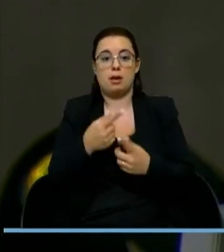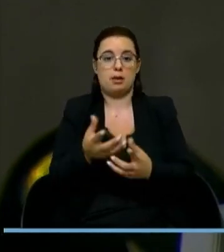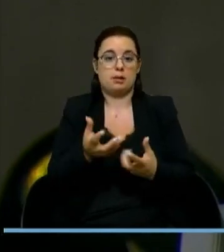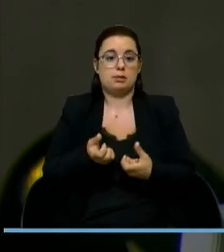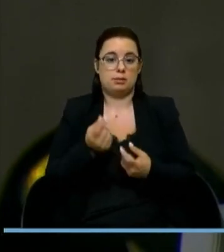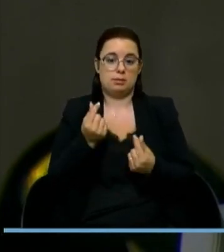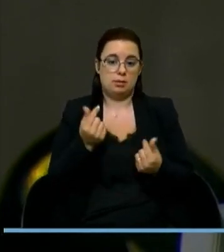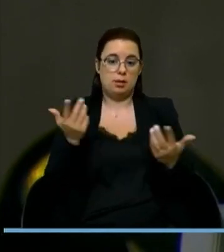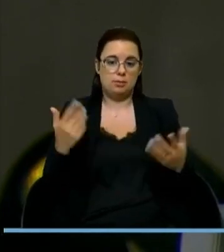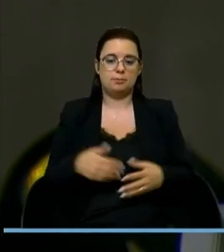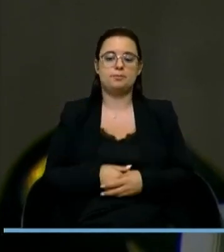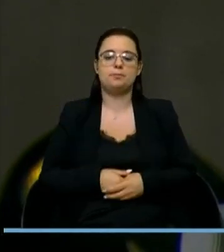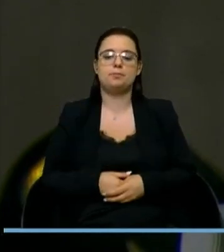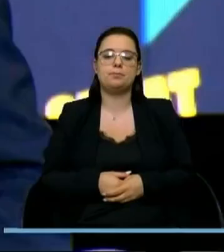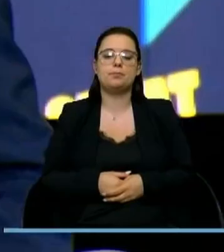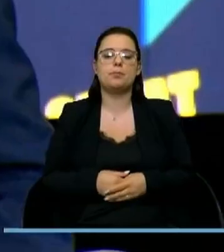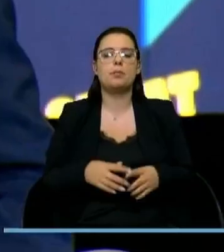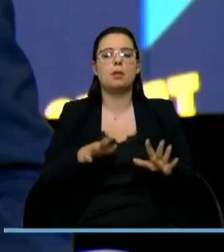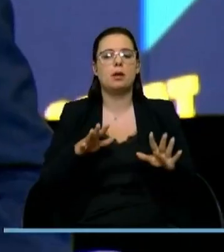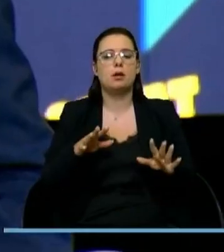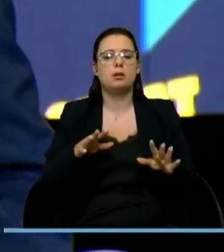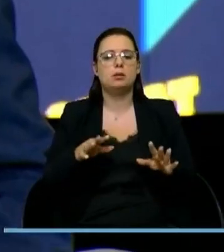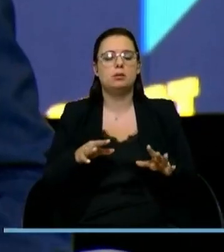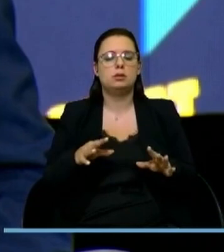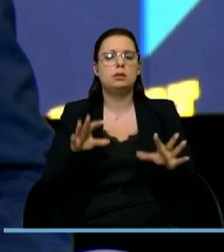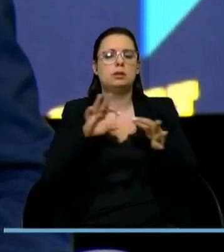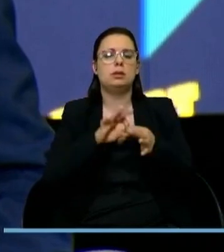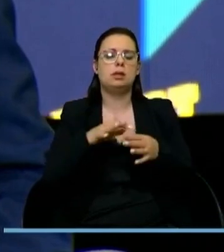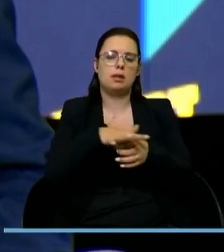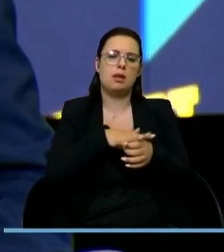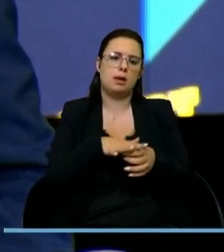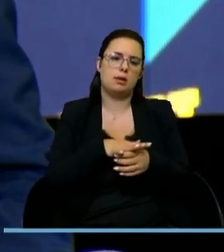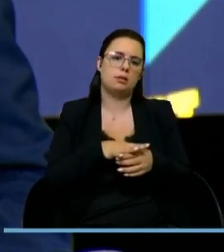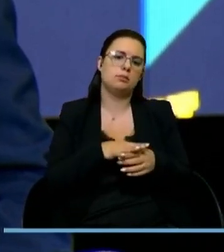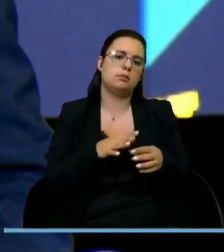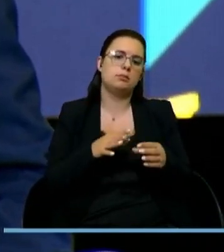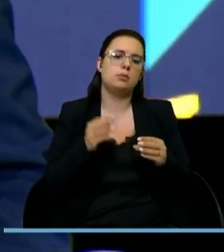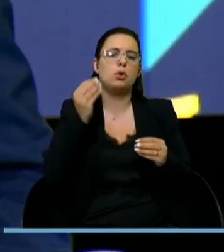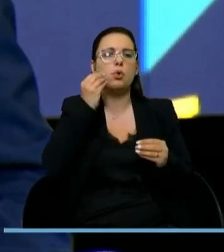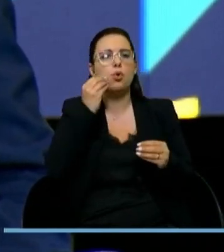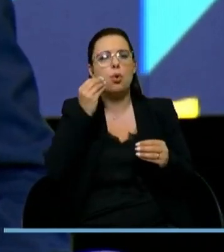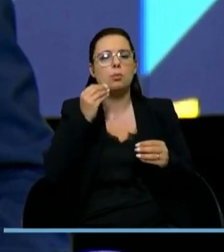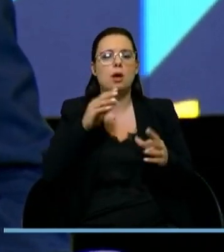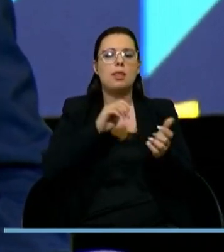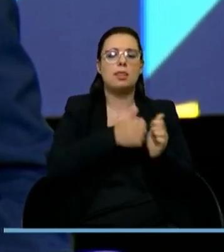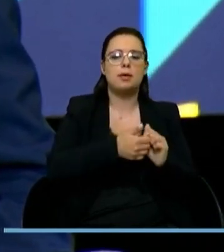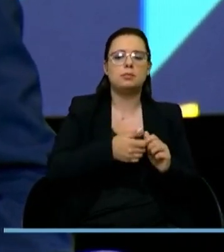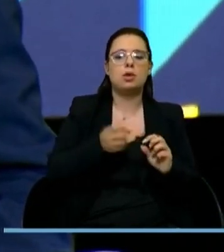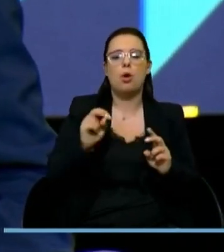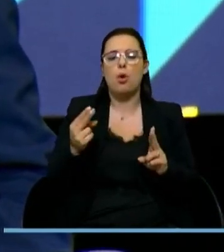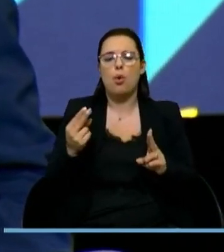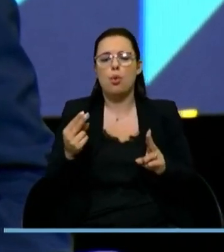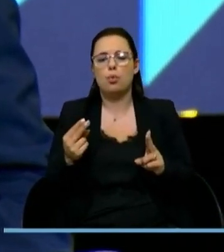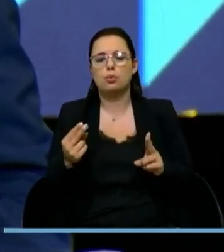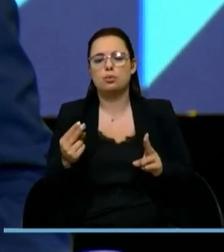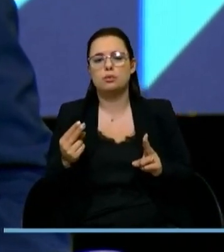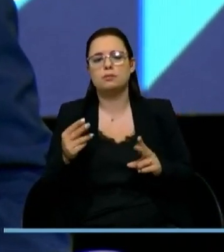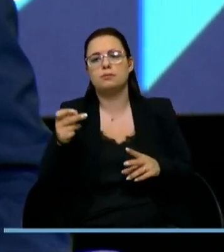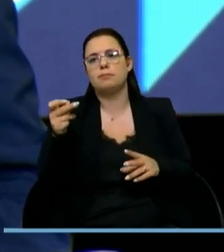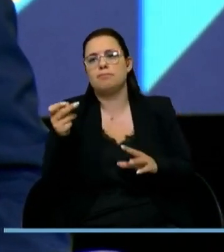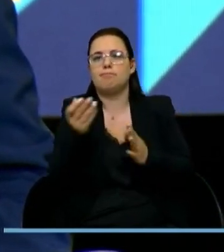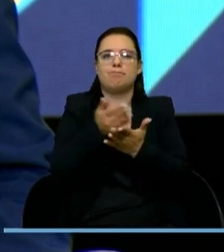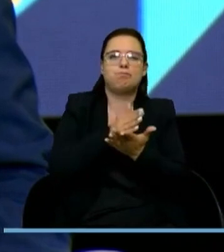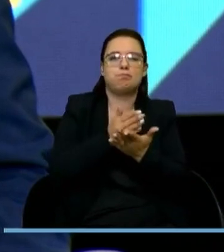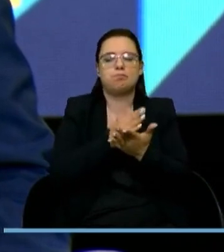isso. Nuno, estamos a falar já agora sobre a questão do setor bancário. Até que ponto é que a banca também está a adaptar ou se fica ali